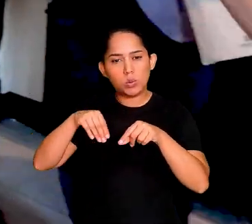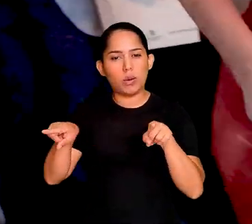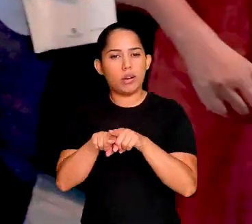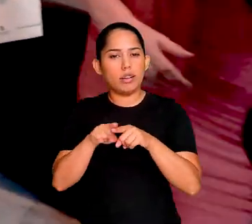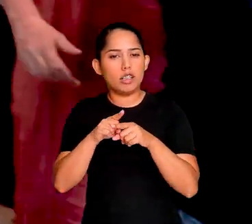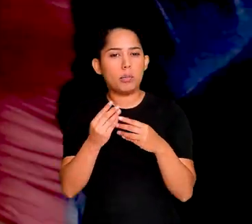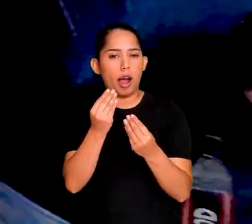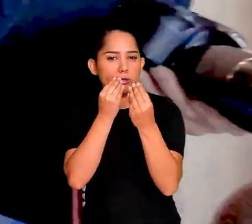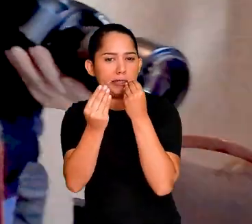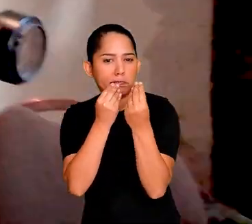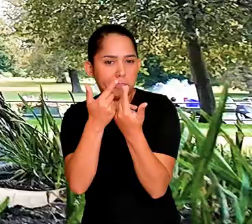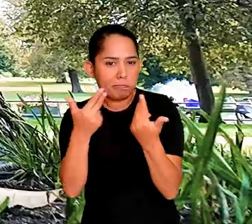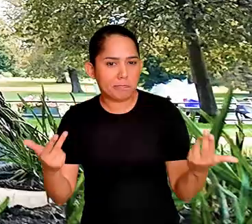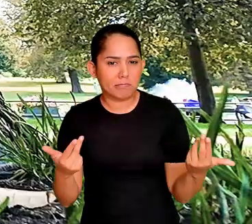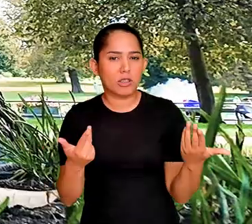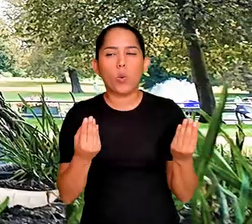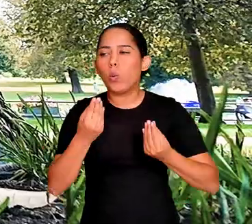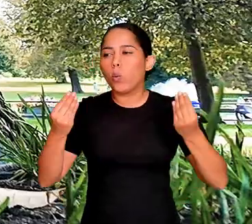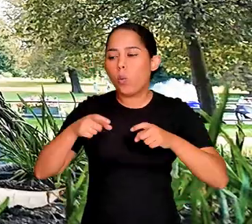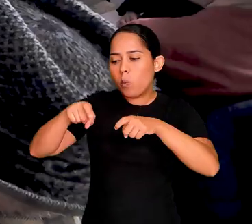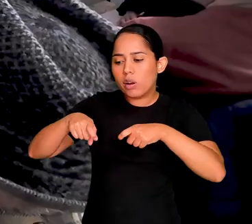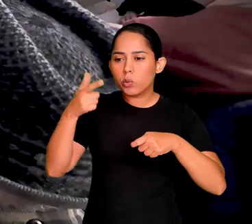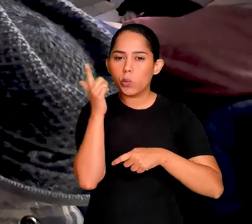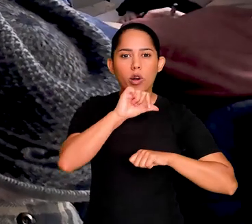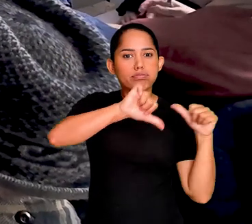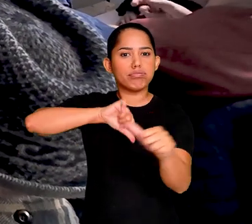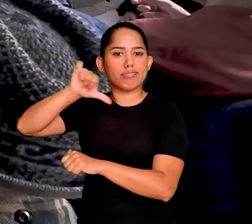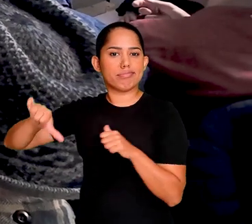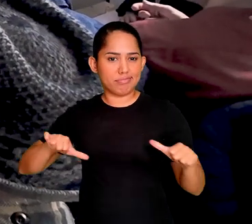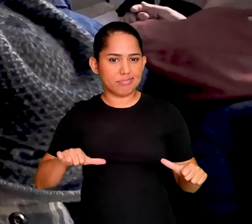alimento, de como produzir uma agricultura que transforma,